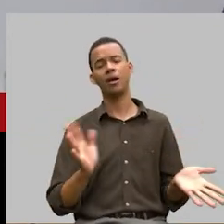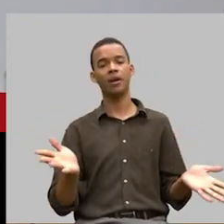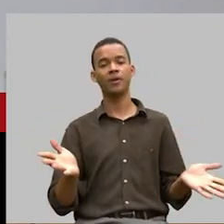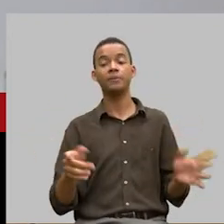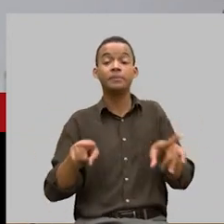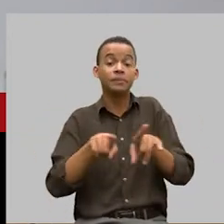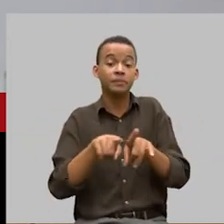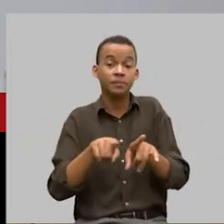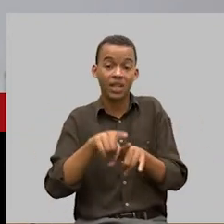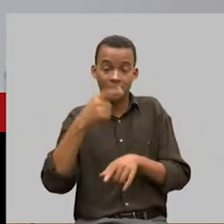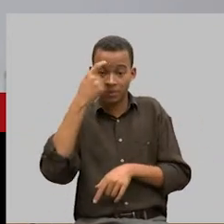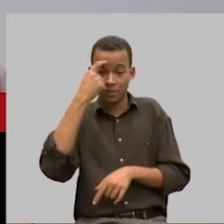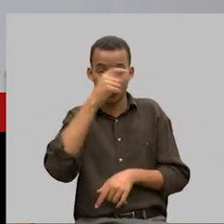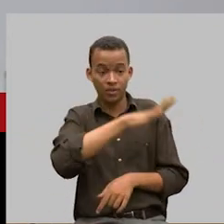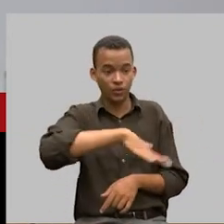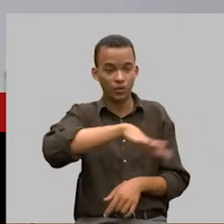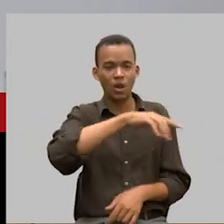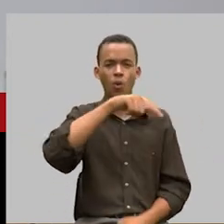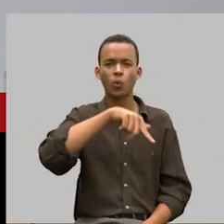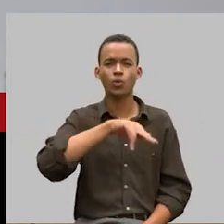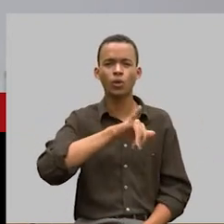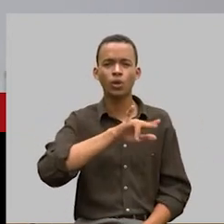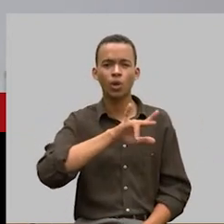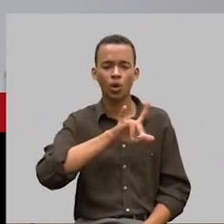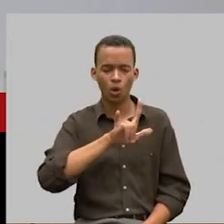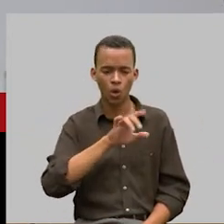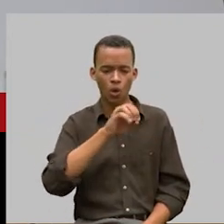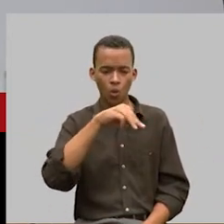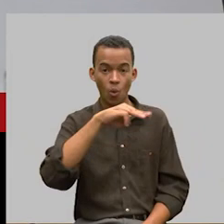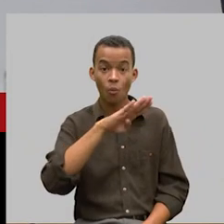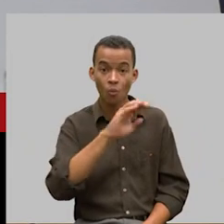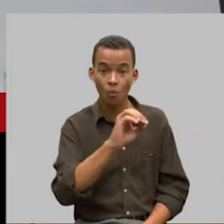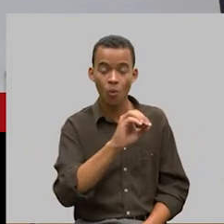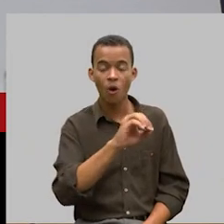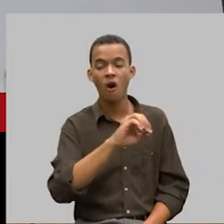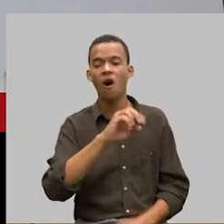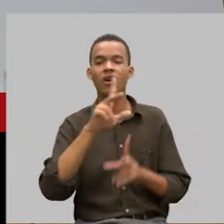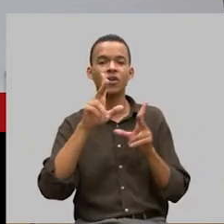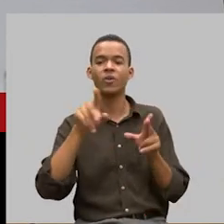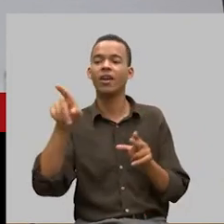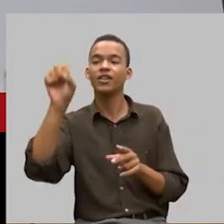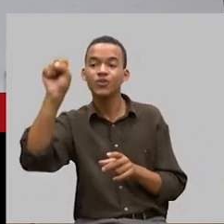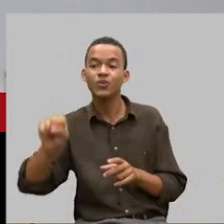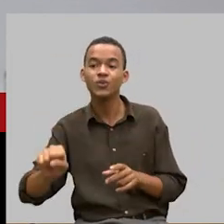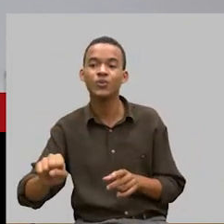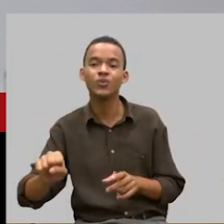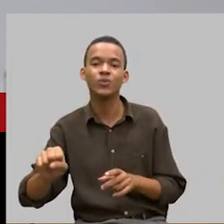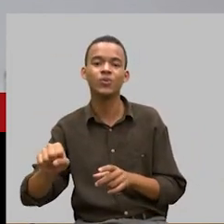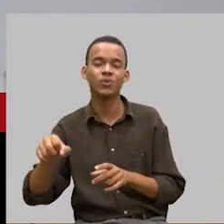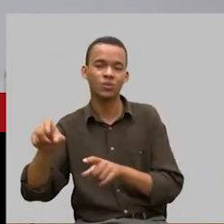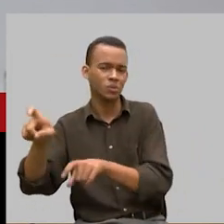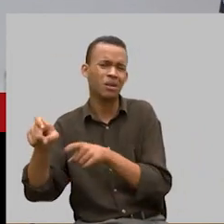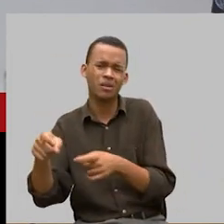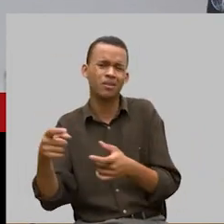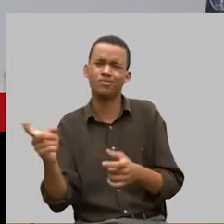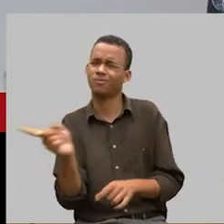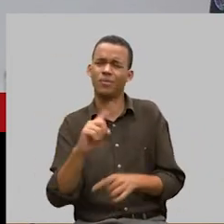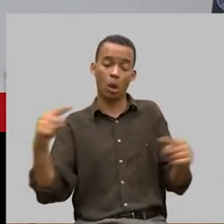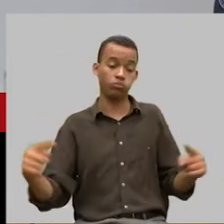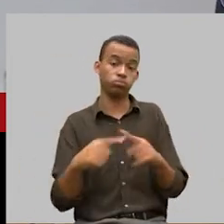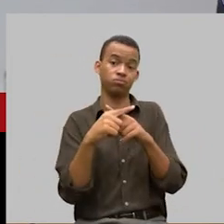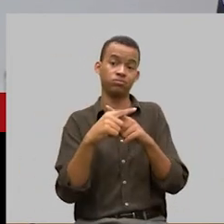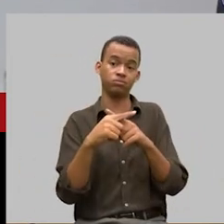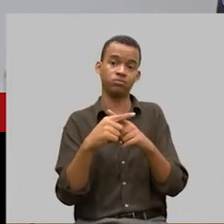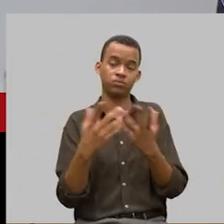de conta que você tá dando aula no interior do sul do país tô me fazendo entender